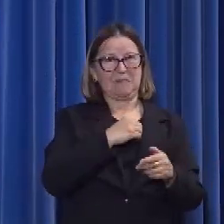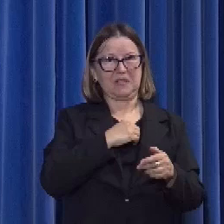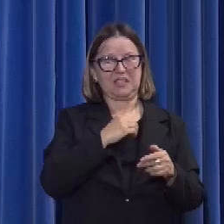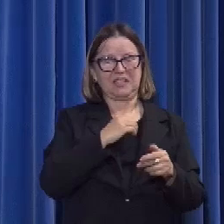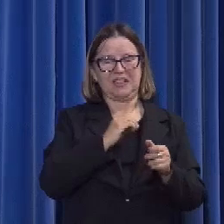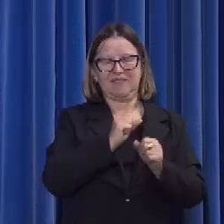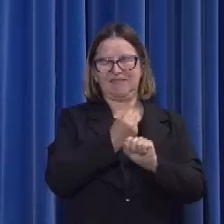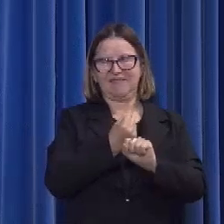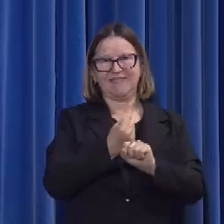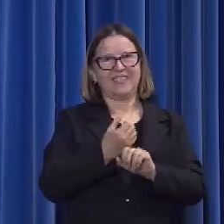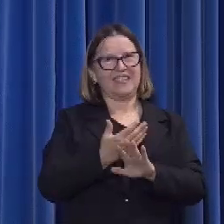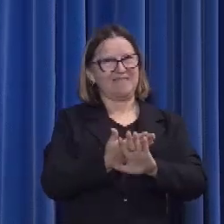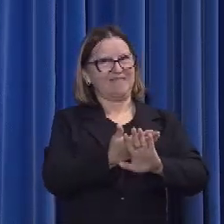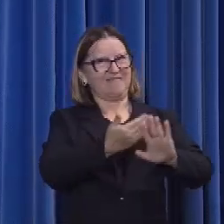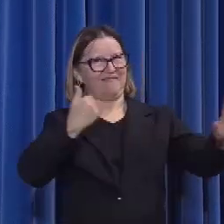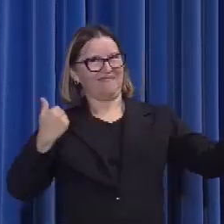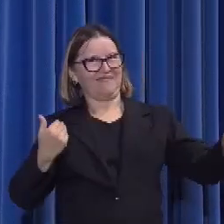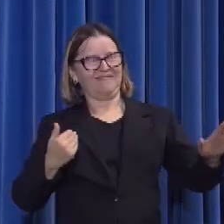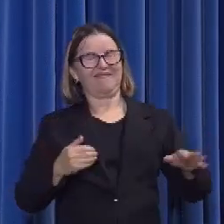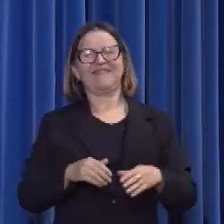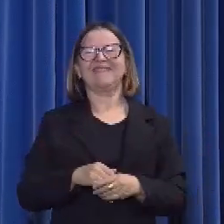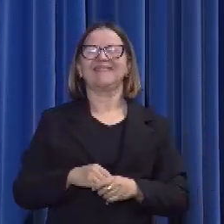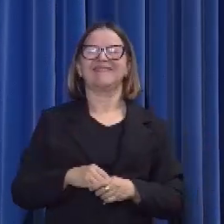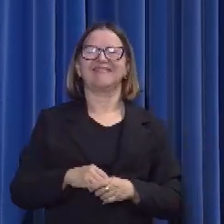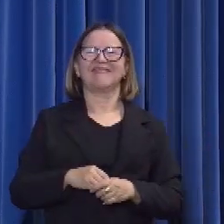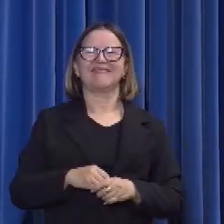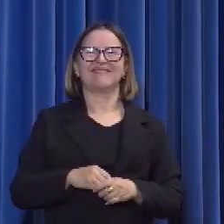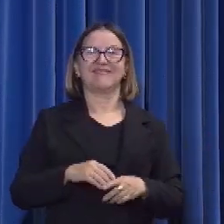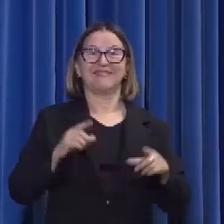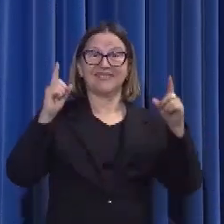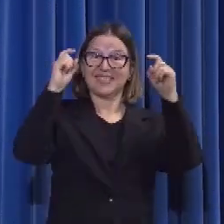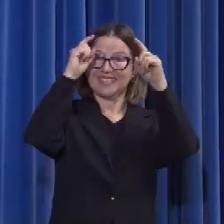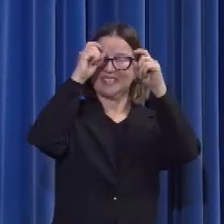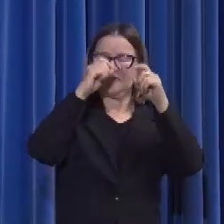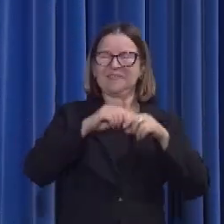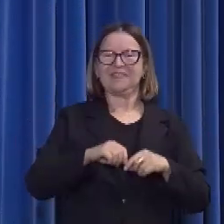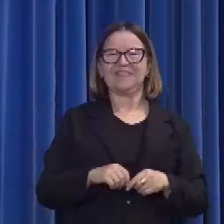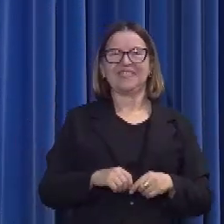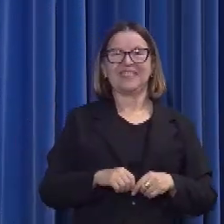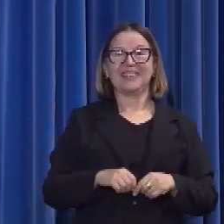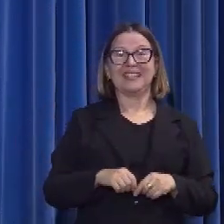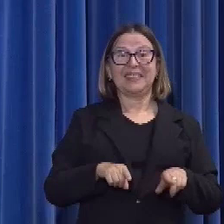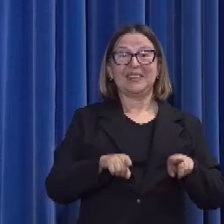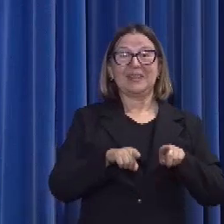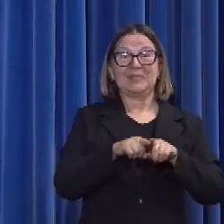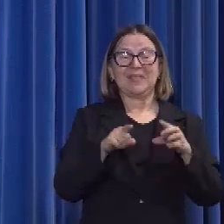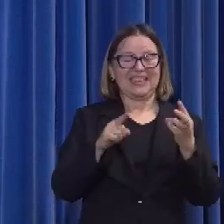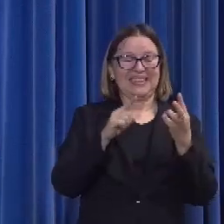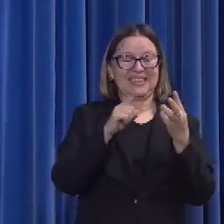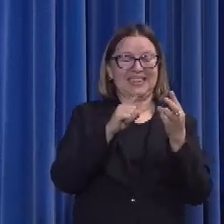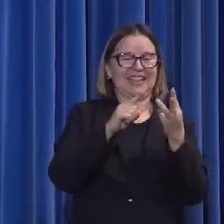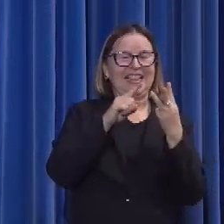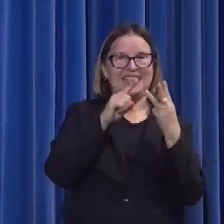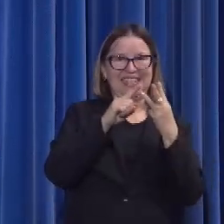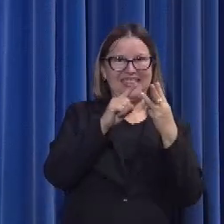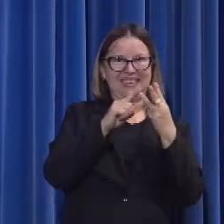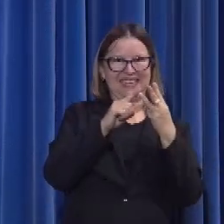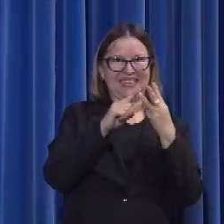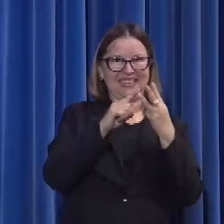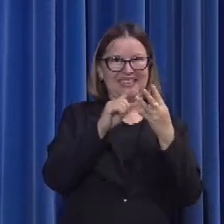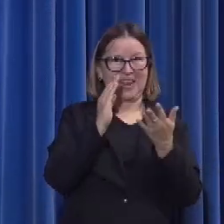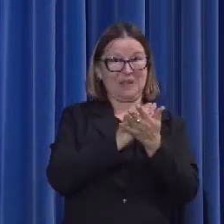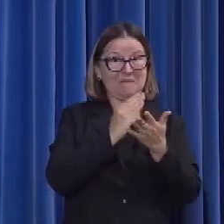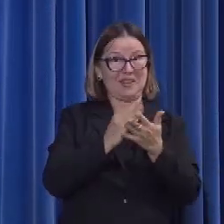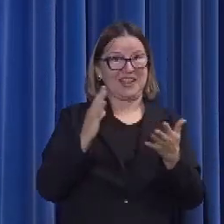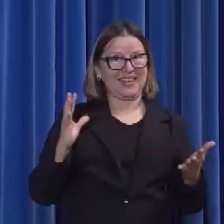Um corpo que é doído, é complicado. Mas essa terceira redenção aqui é a redenção do meu corpo,